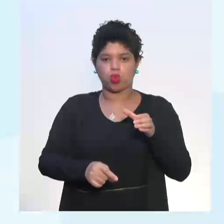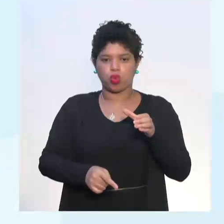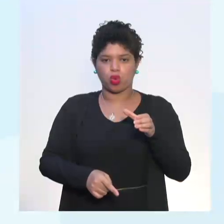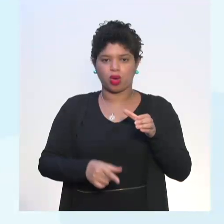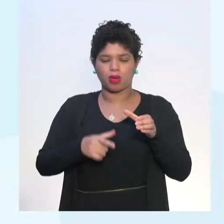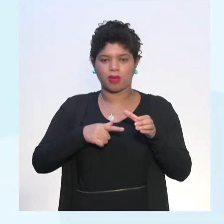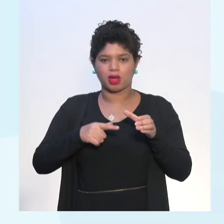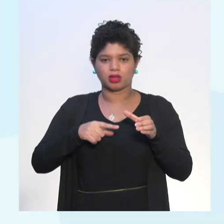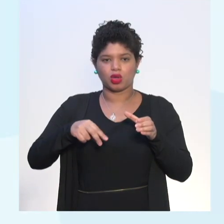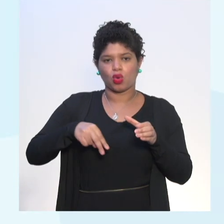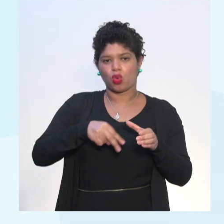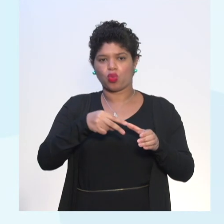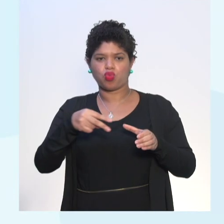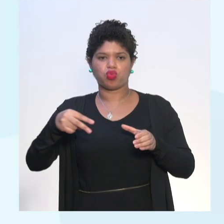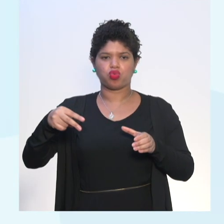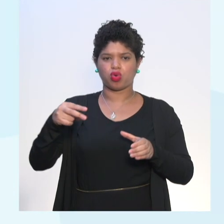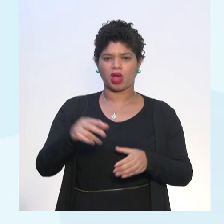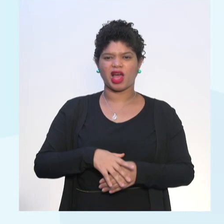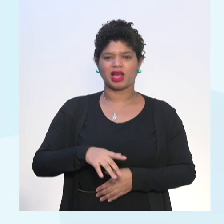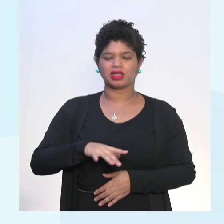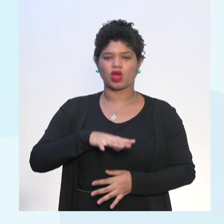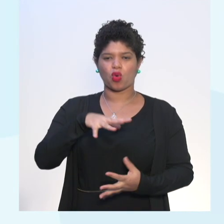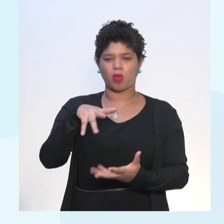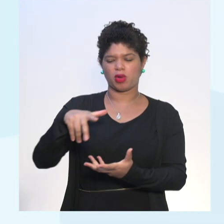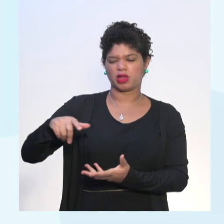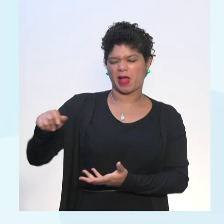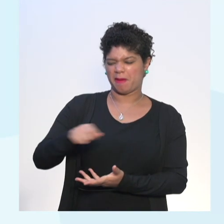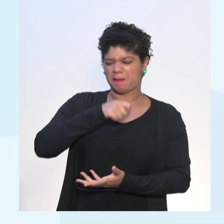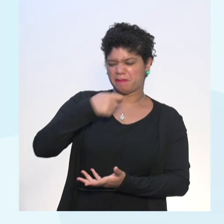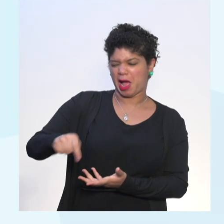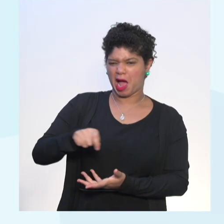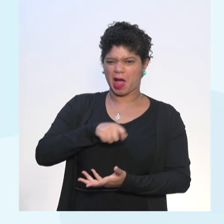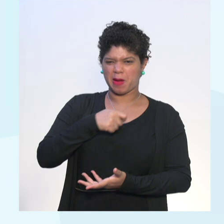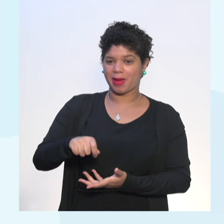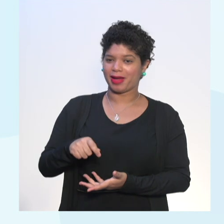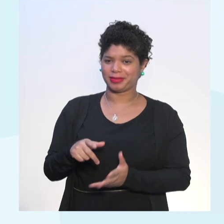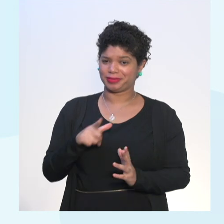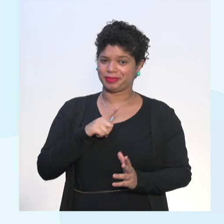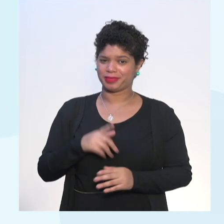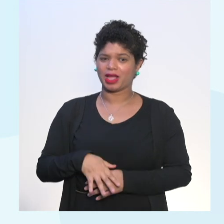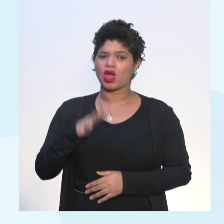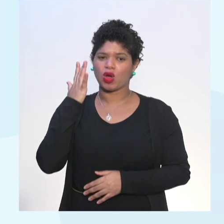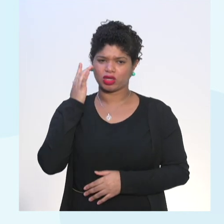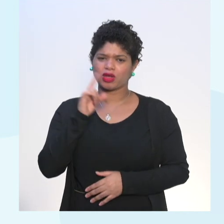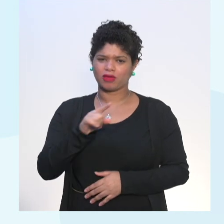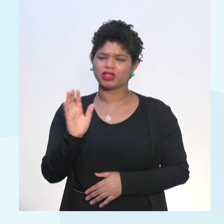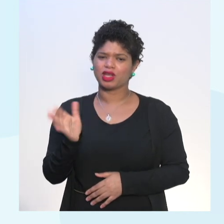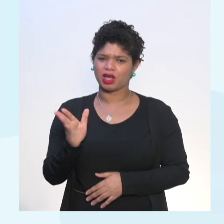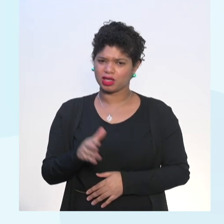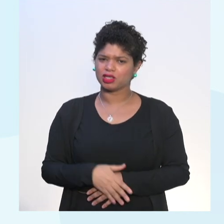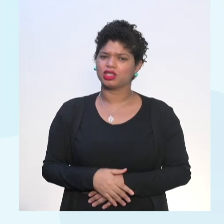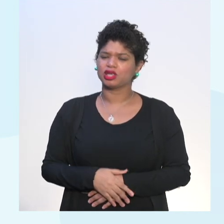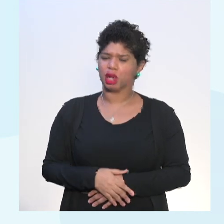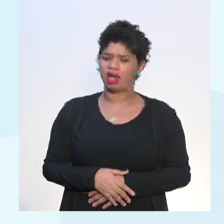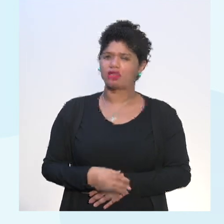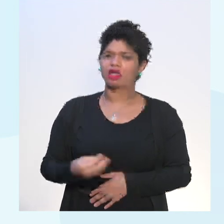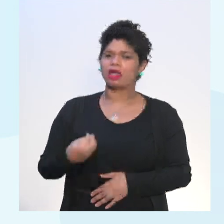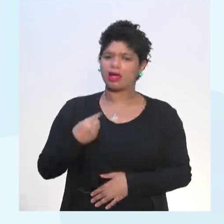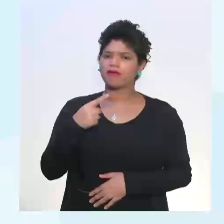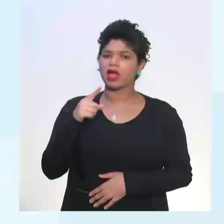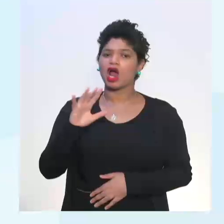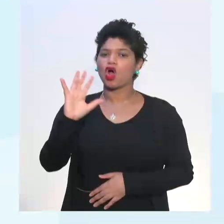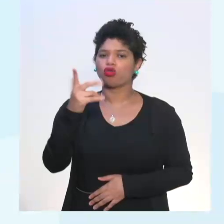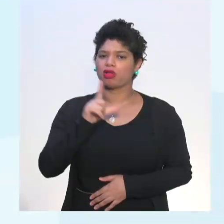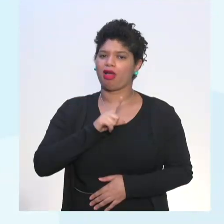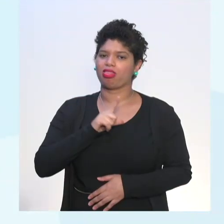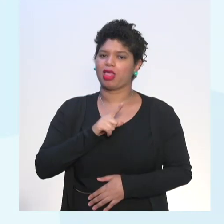chicote para castigar a humanidade. Eu acho que alguns de vocês já devem ter, em algum momento, se